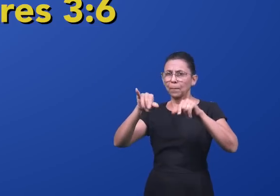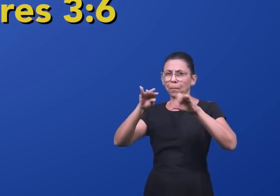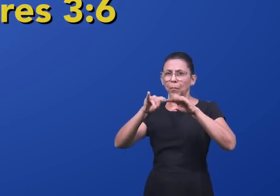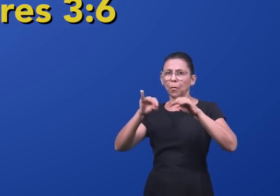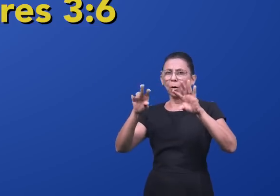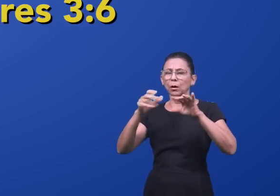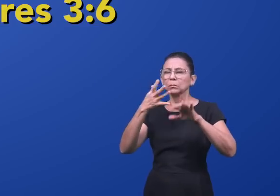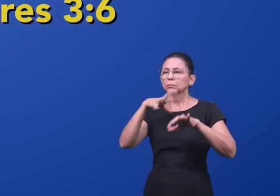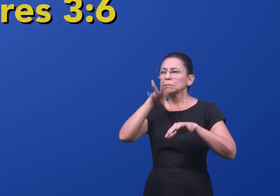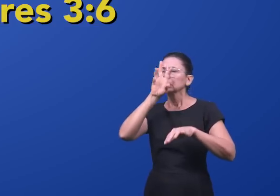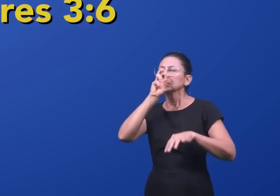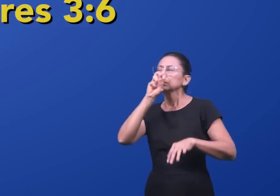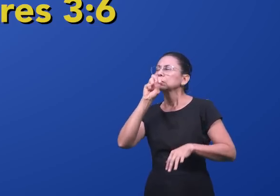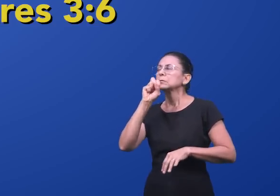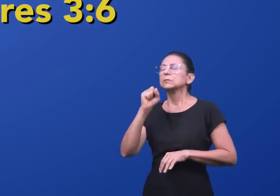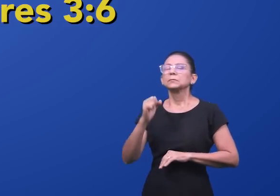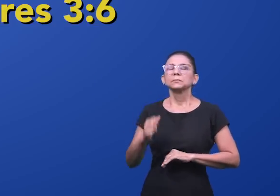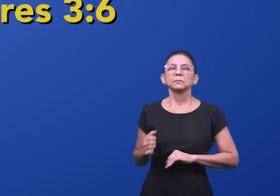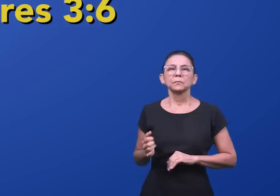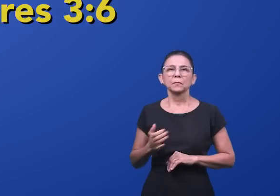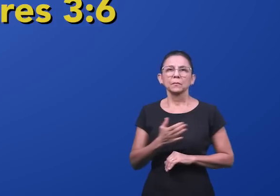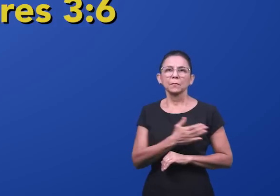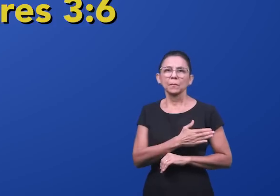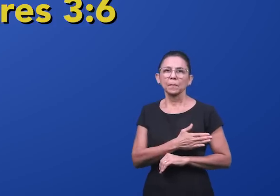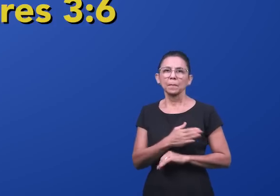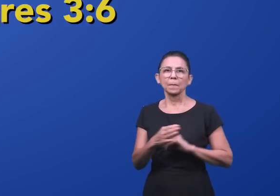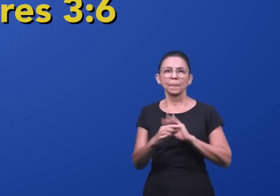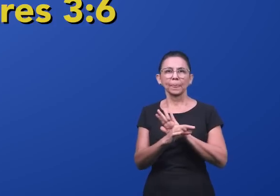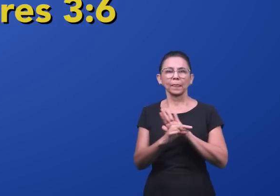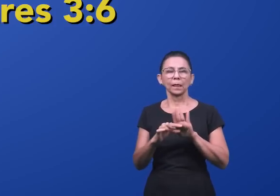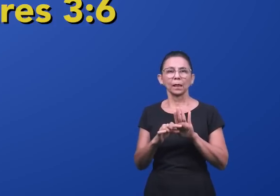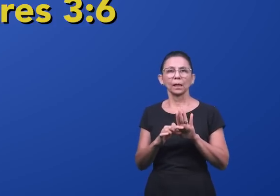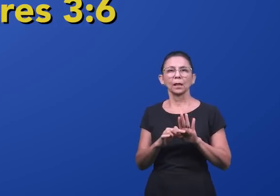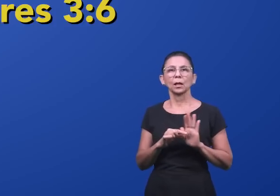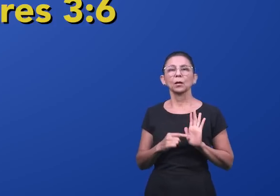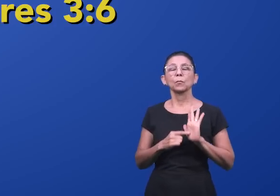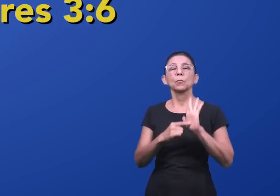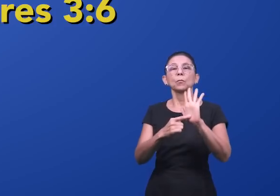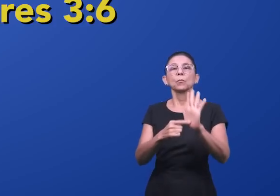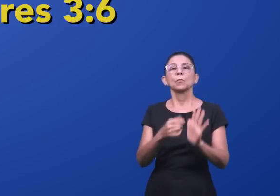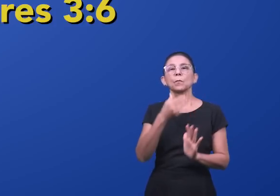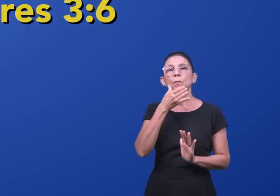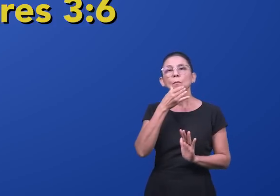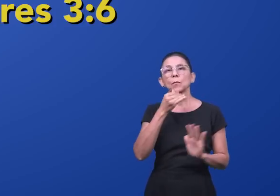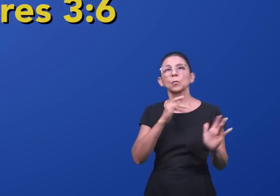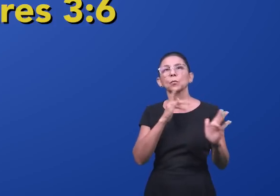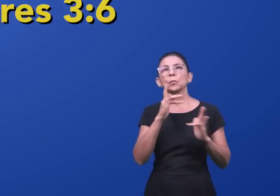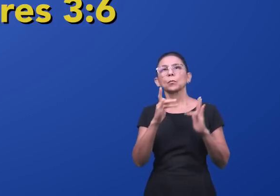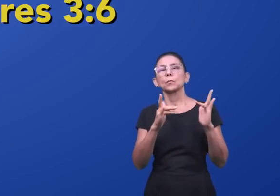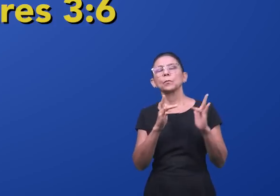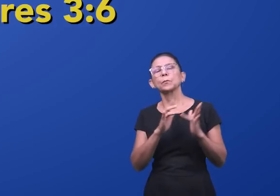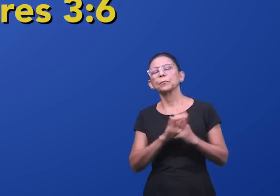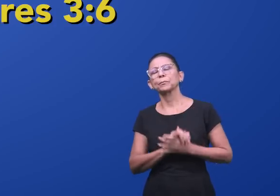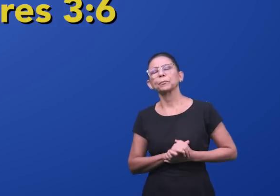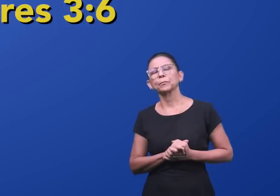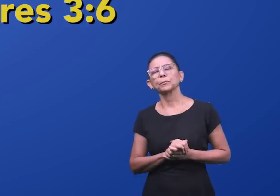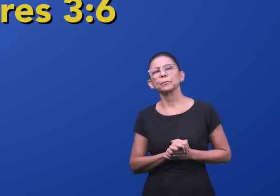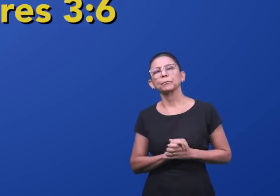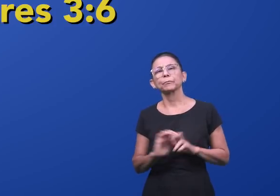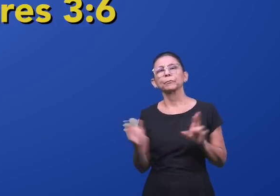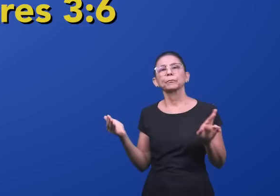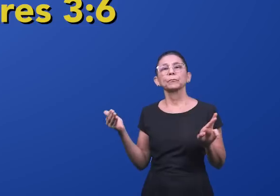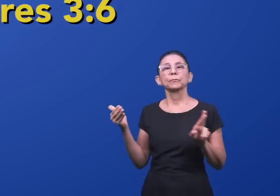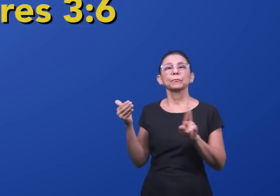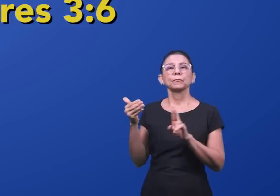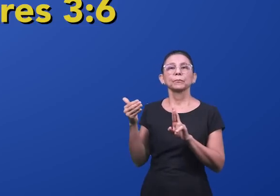sorte de pós aromáticos? É interessante notar que nesse verso o noivo está expressando através